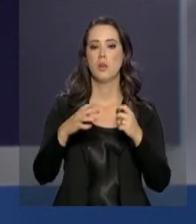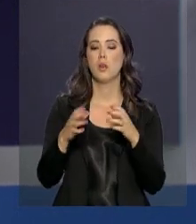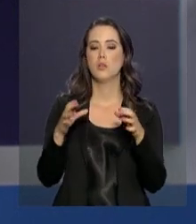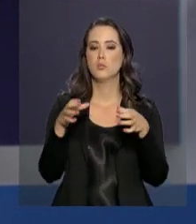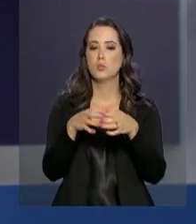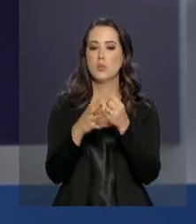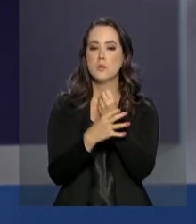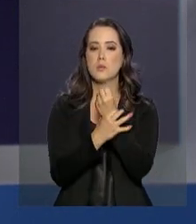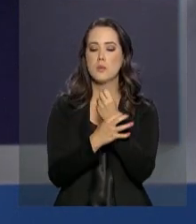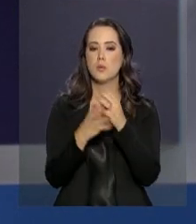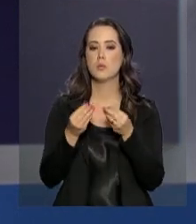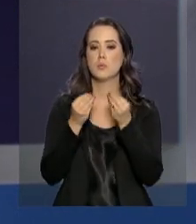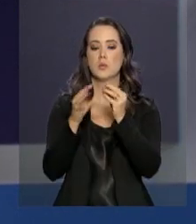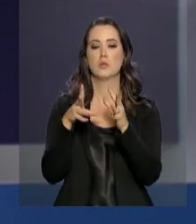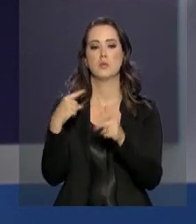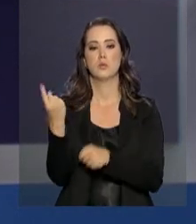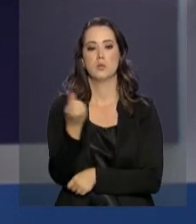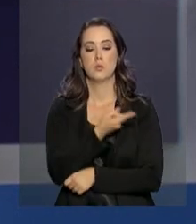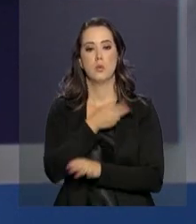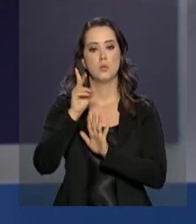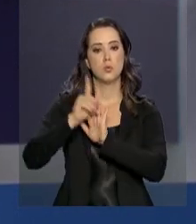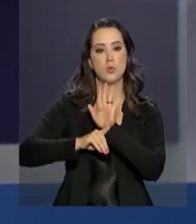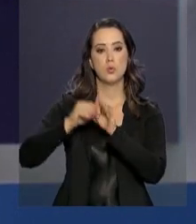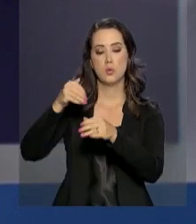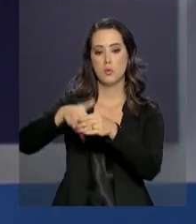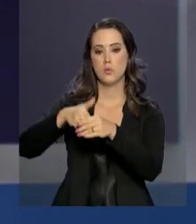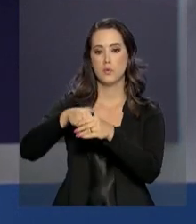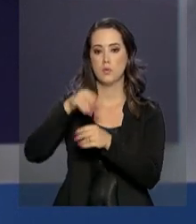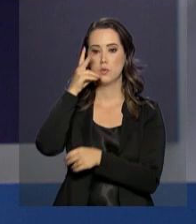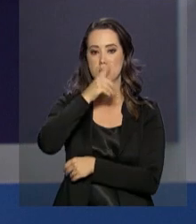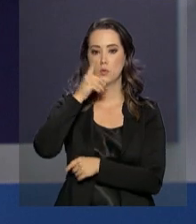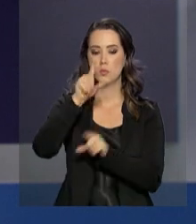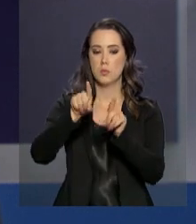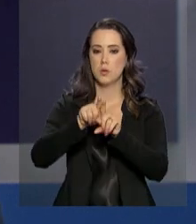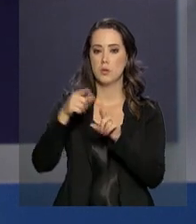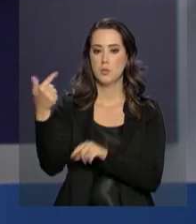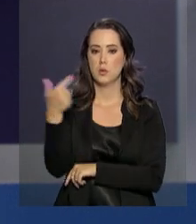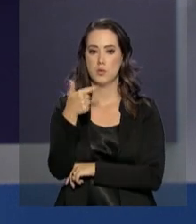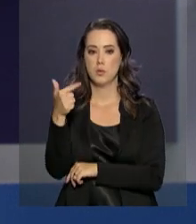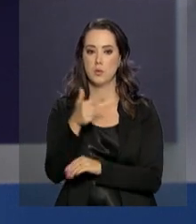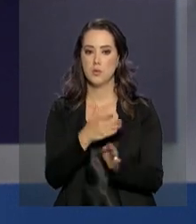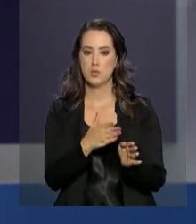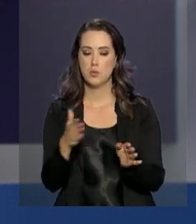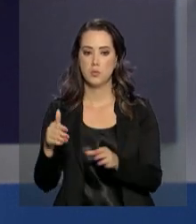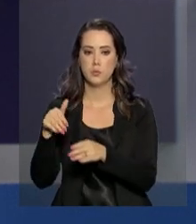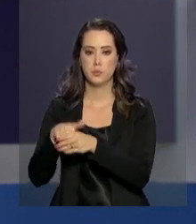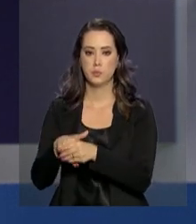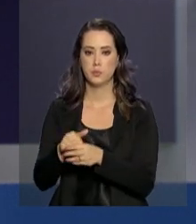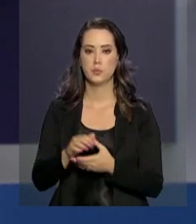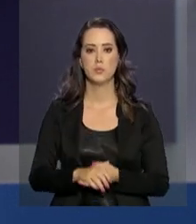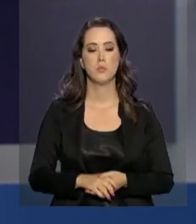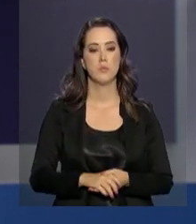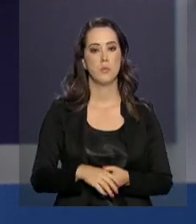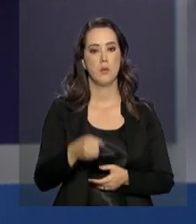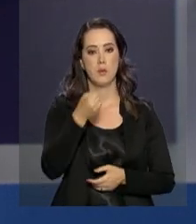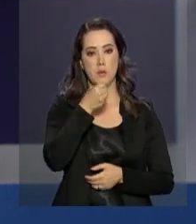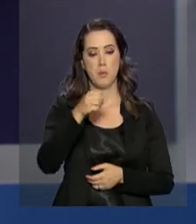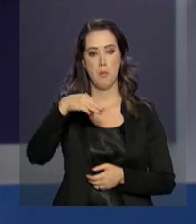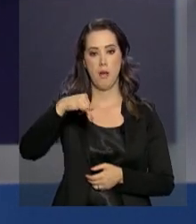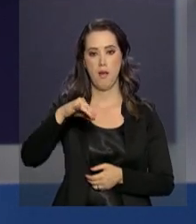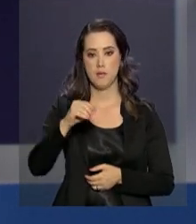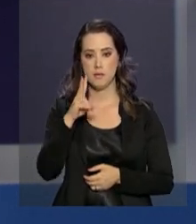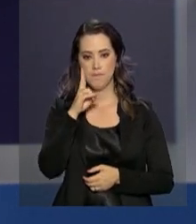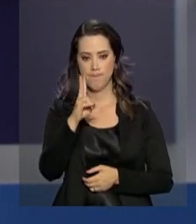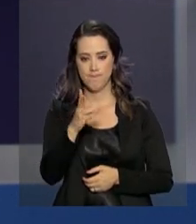para garantir a todos nós o direito ao voto no domingo e também no segundo turno das eleições a repórter márcia fernandes